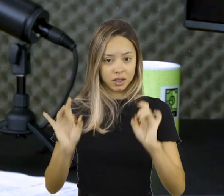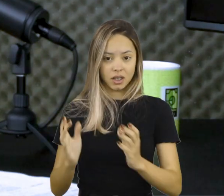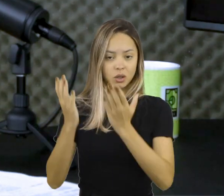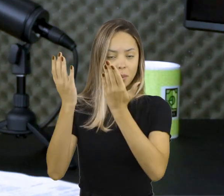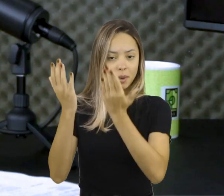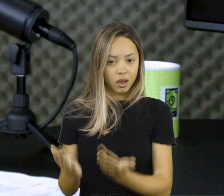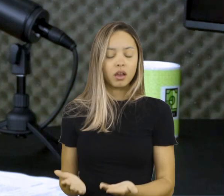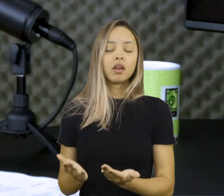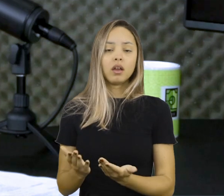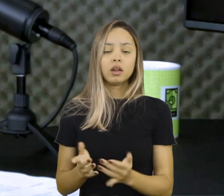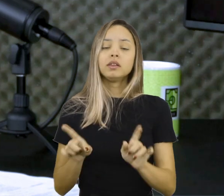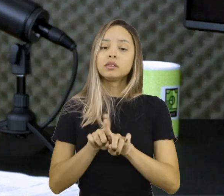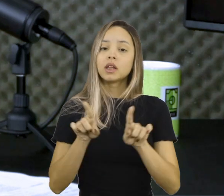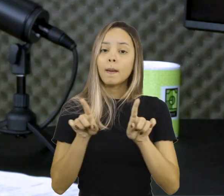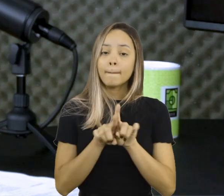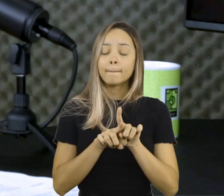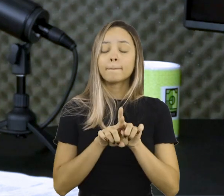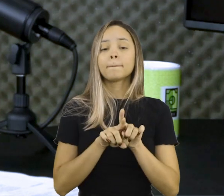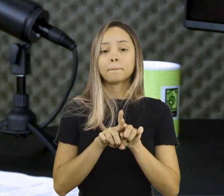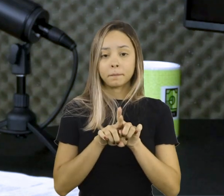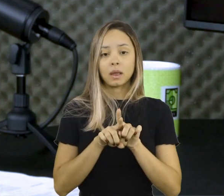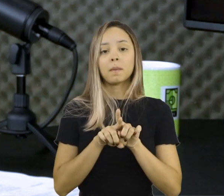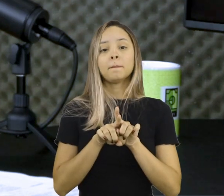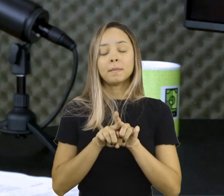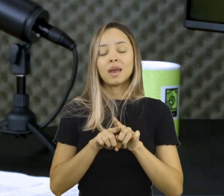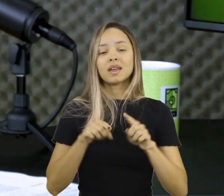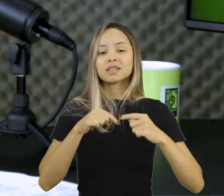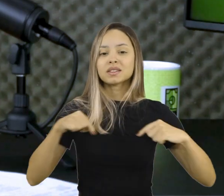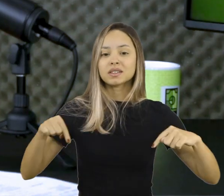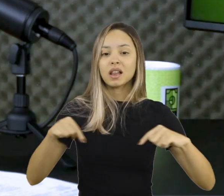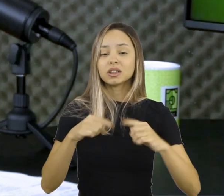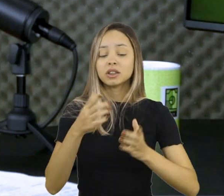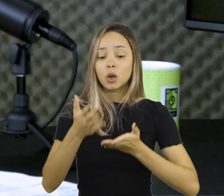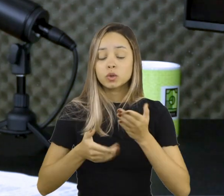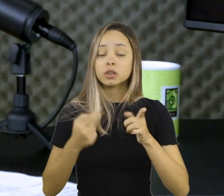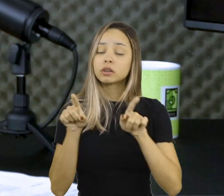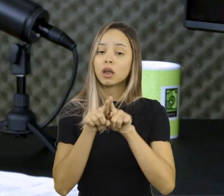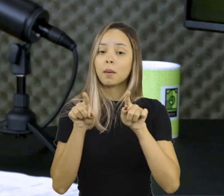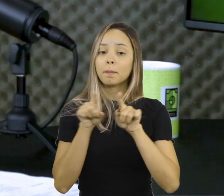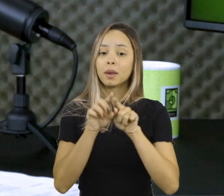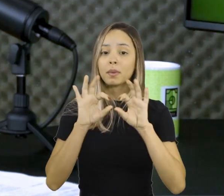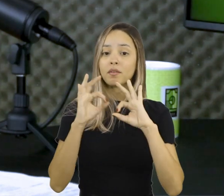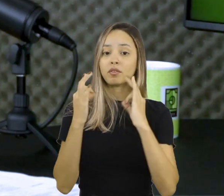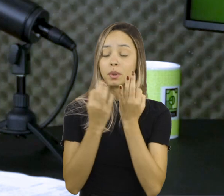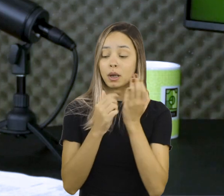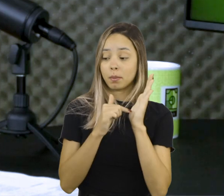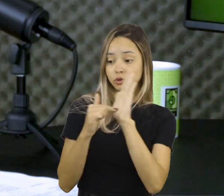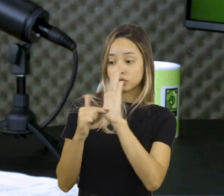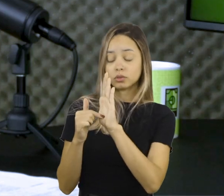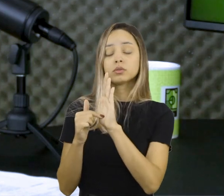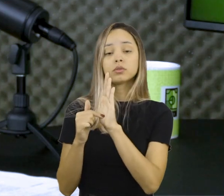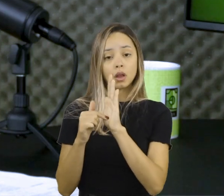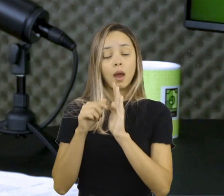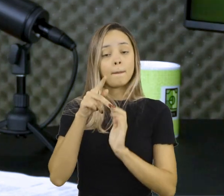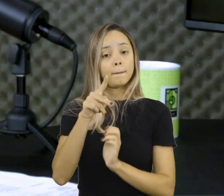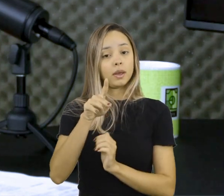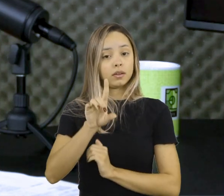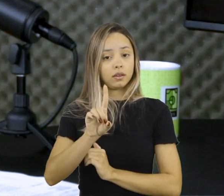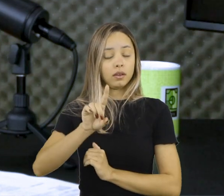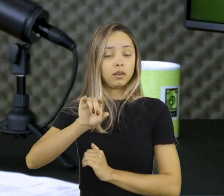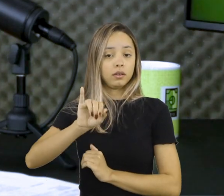como também a sala de recurso e também mostrar PR as famílias o PDI tá certo o plano de